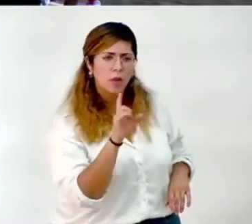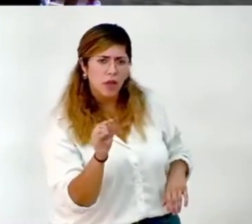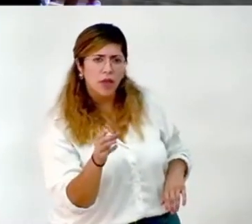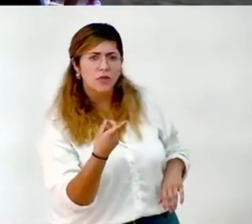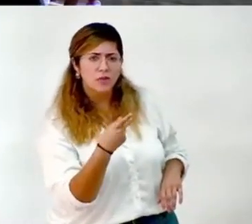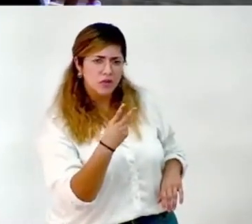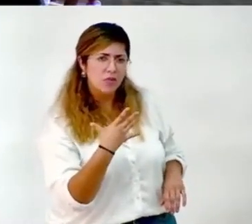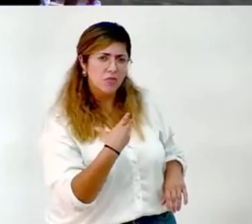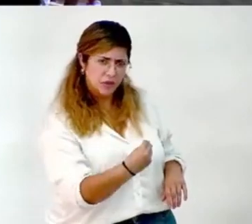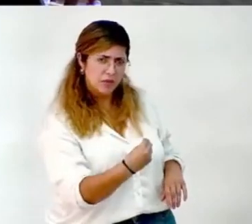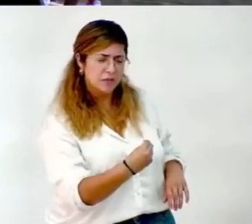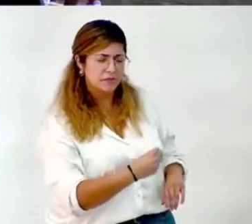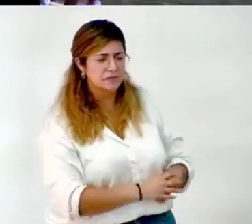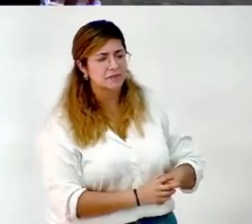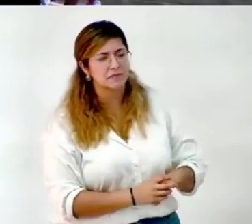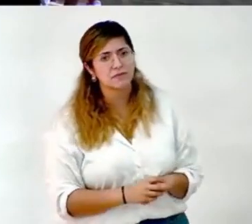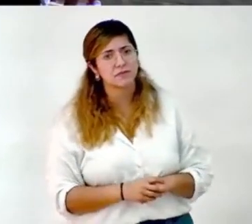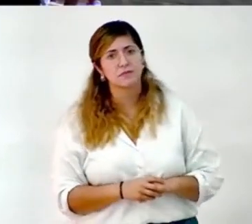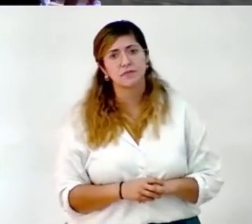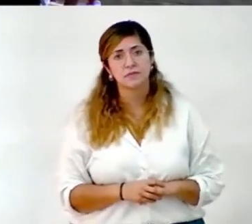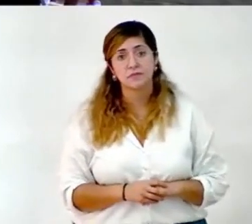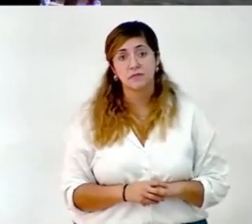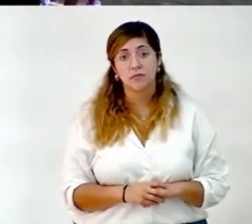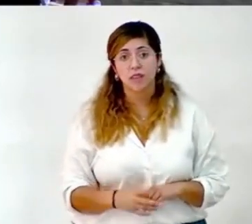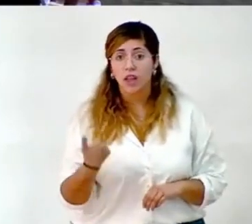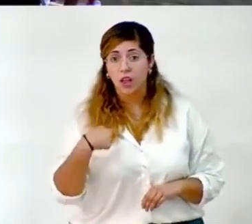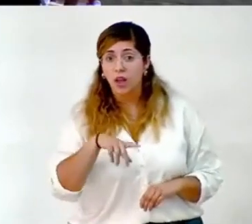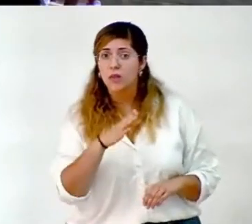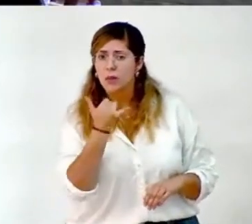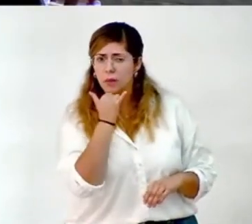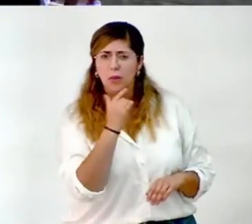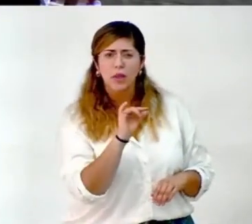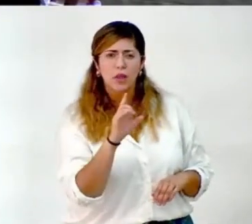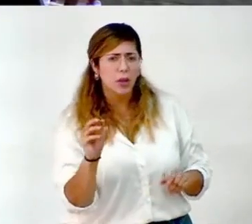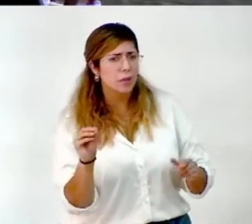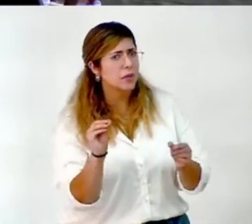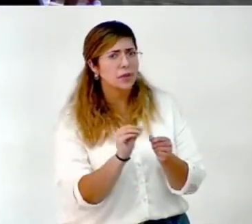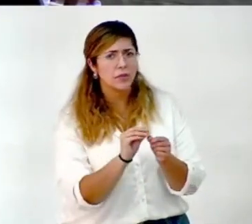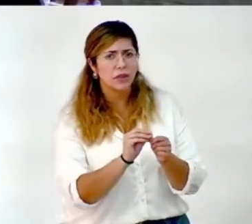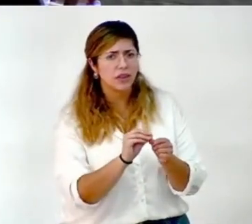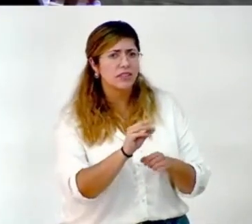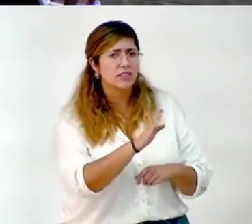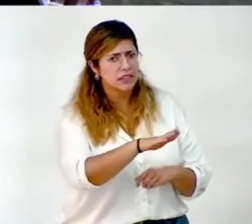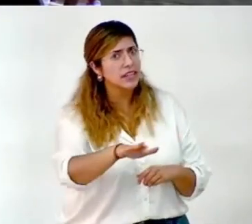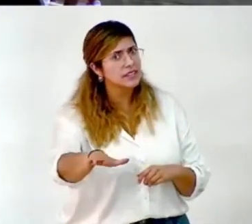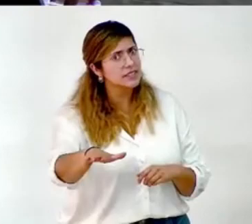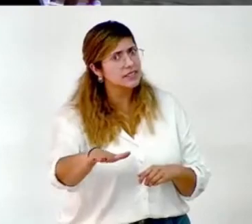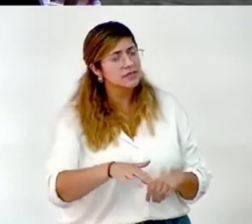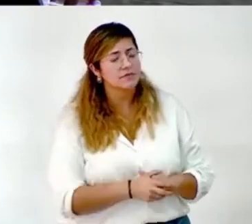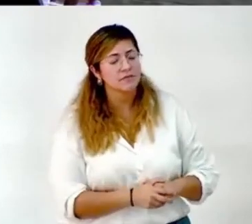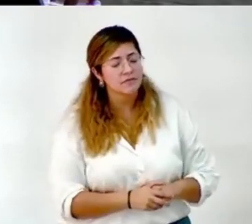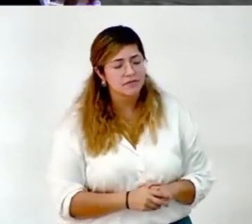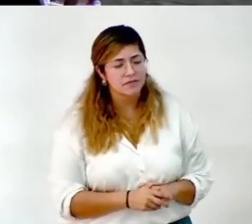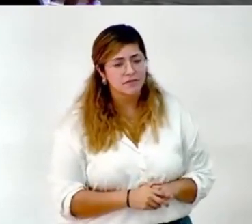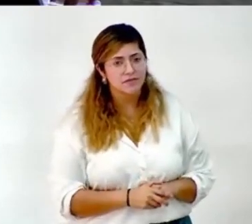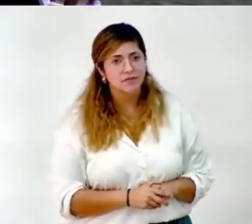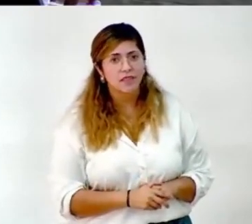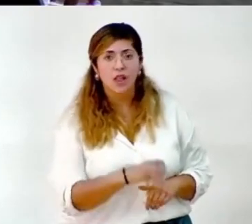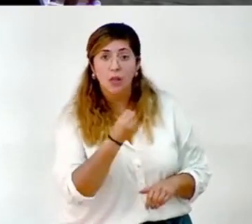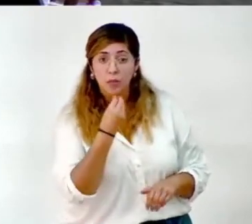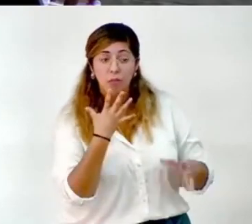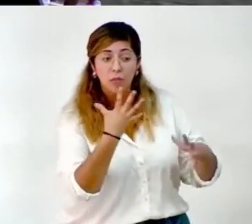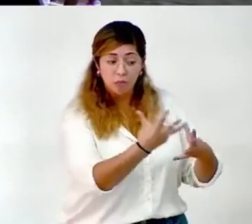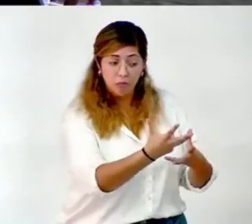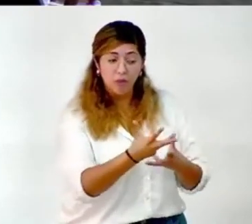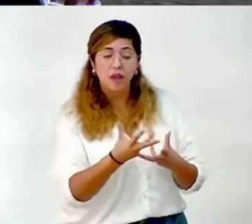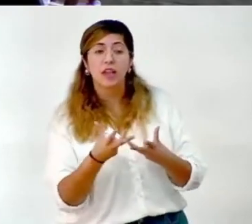filho, perdoamos o que ele fez com as nossas crianças. E vocês são muito bem-vindos